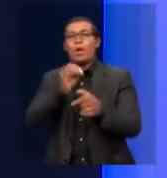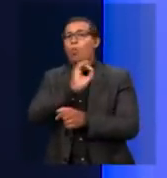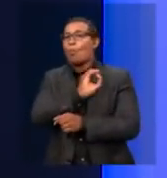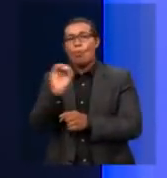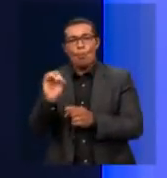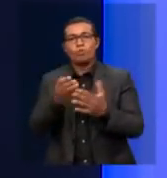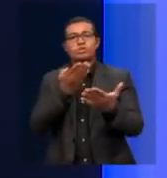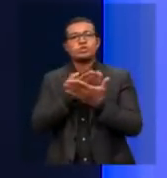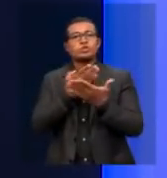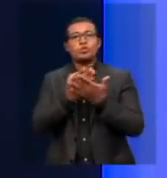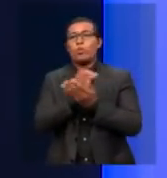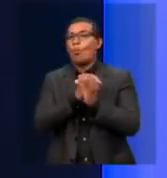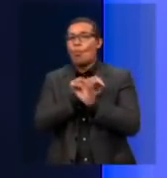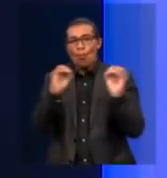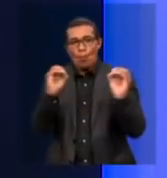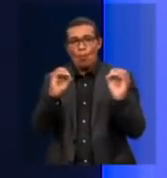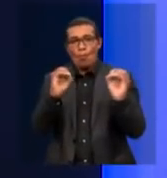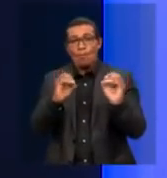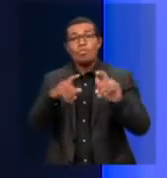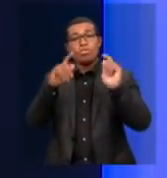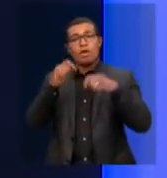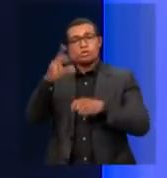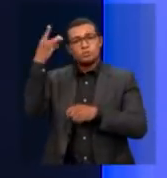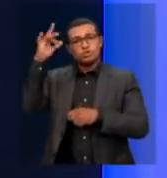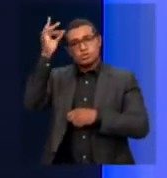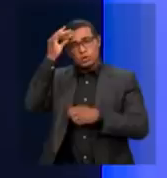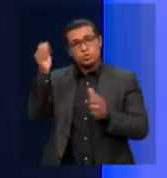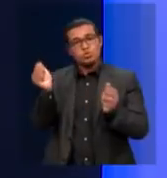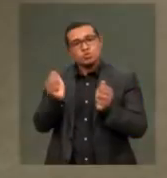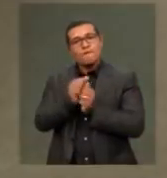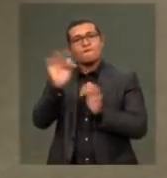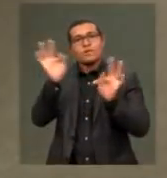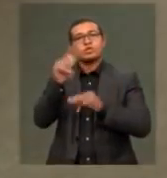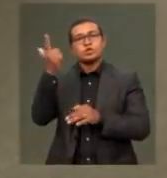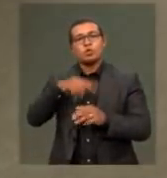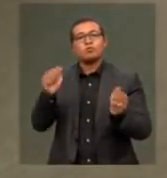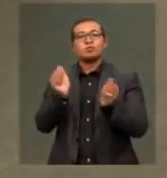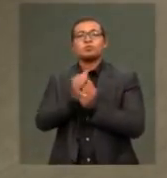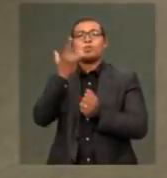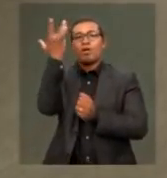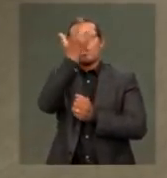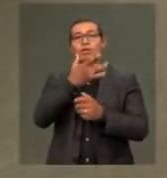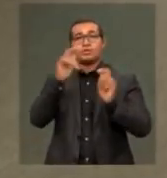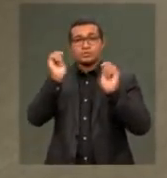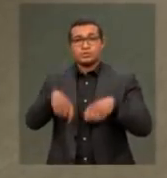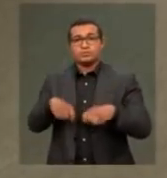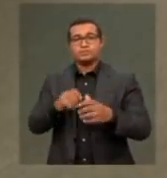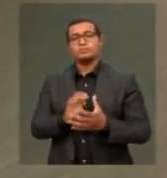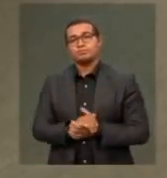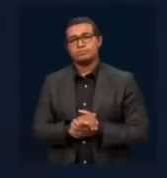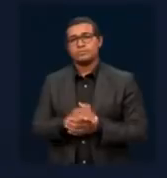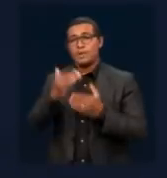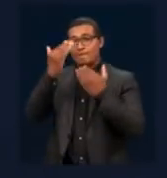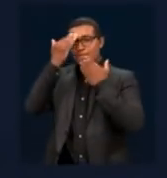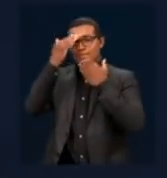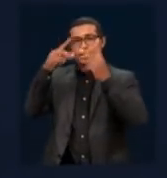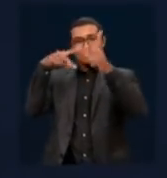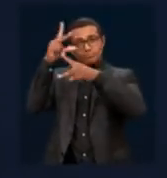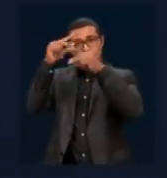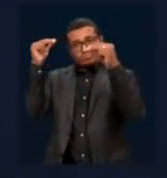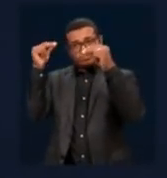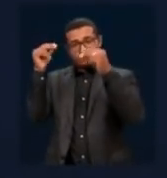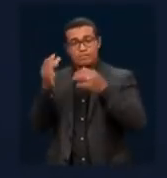santo ele pode ser feliz de novo e junto com haddad nós vamos buscar isso obrigado candidata em quem pergunta agora é